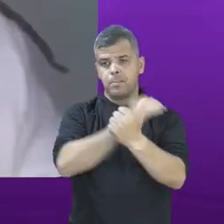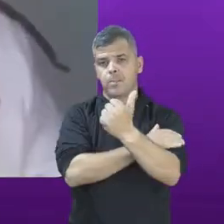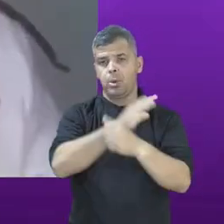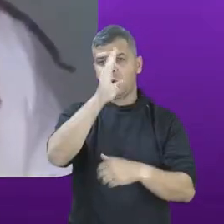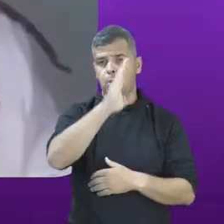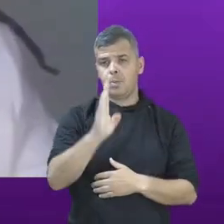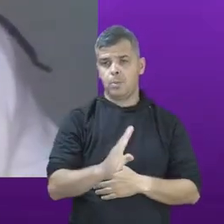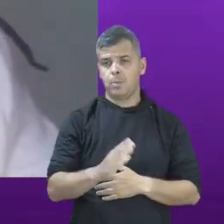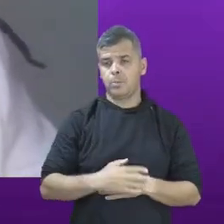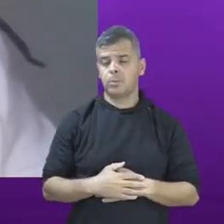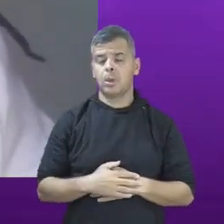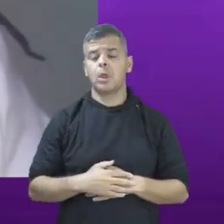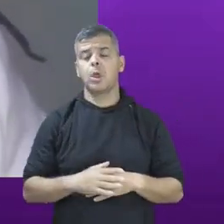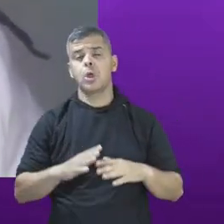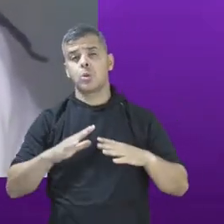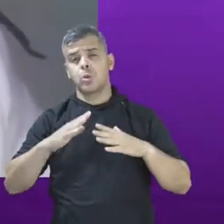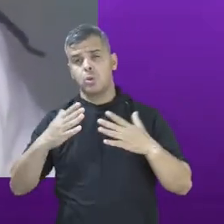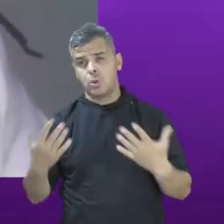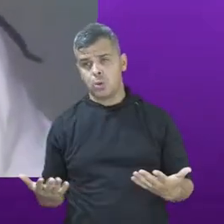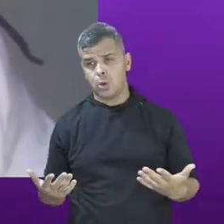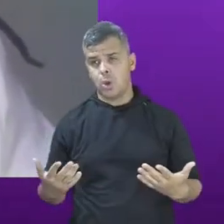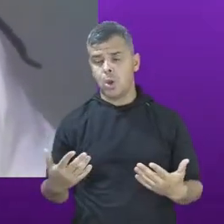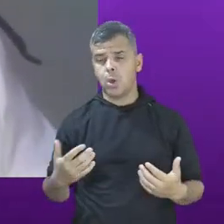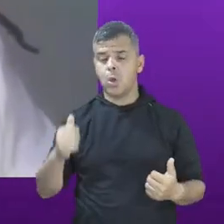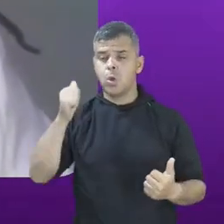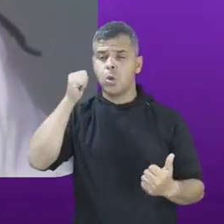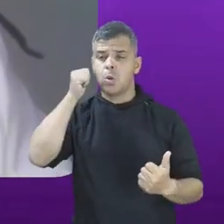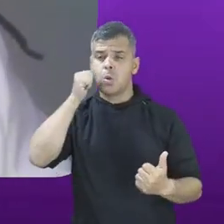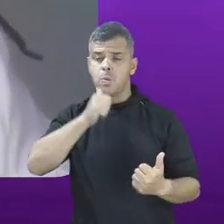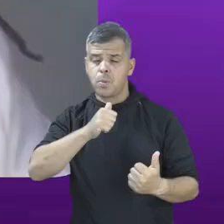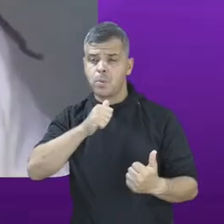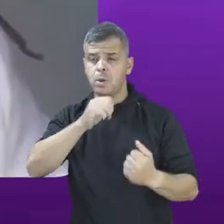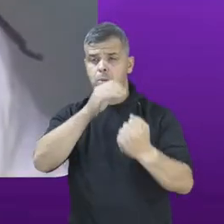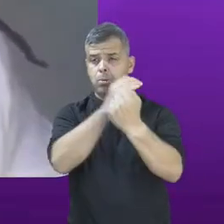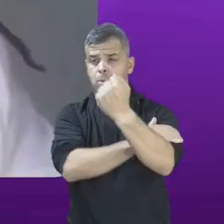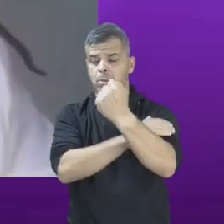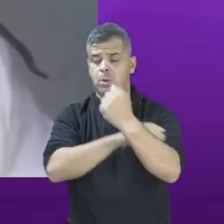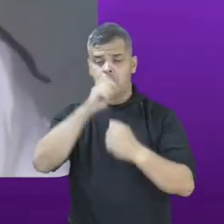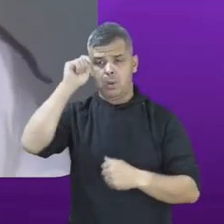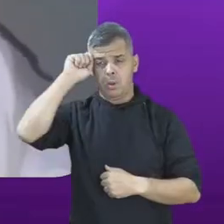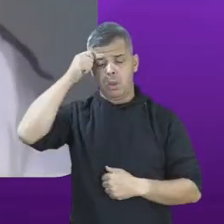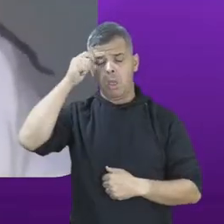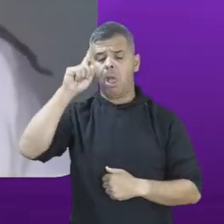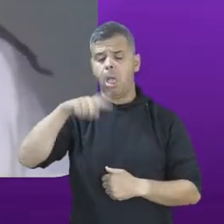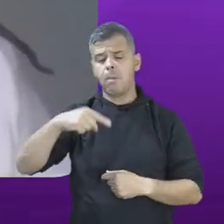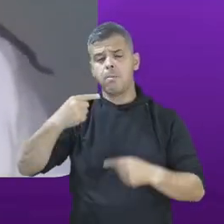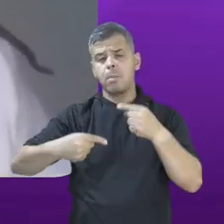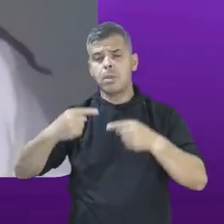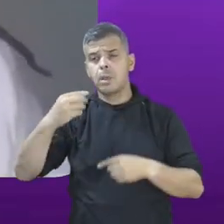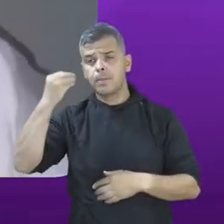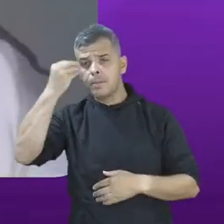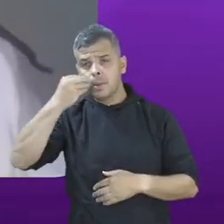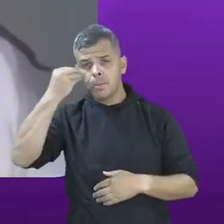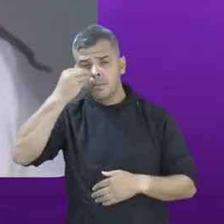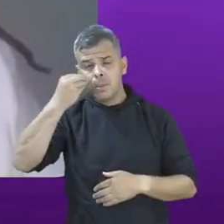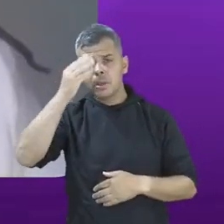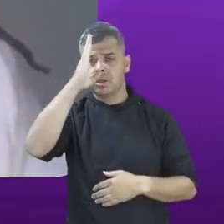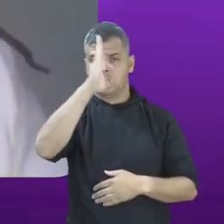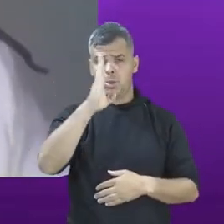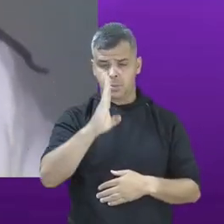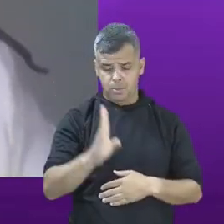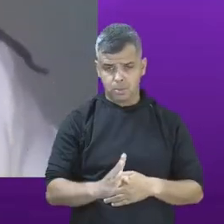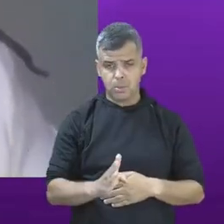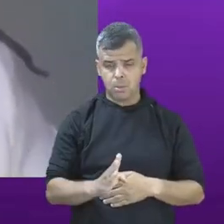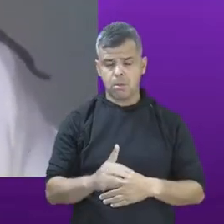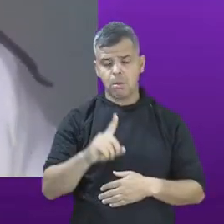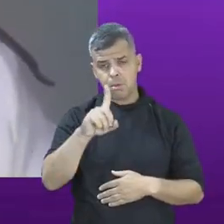Brasil. Quando a gente está falando, então, de feminismo negro, é importante a gente fazer essa discussão a partir da experiência brasileira. Isso é uma coisa que eu penso que